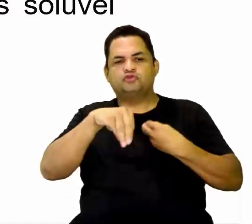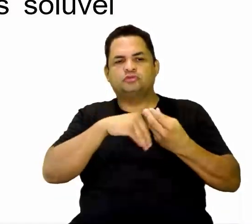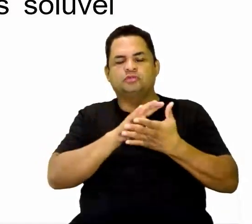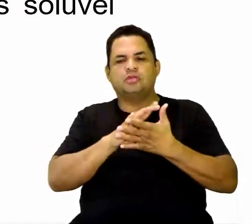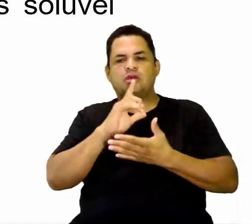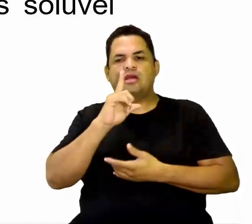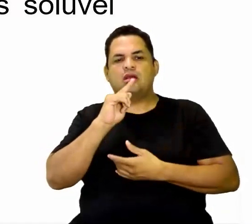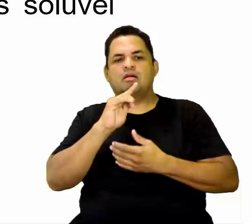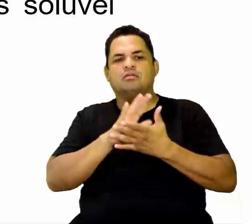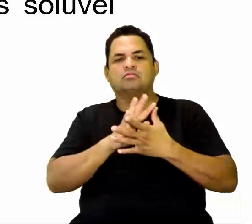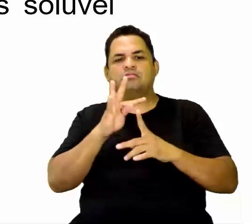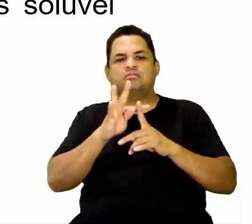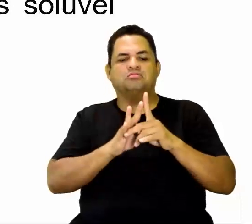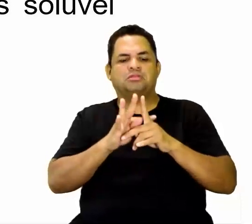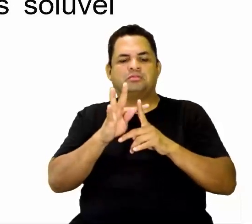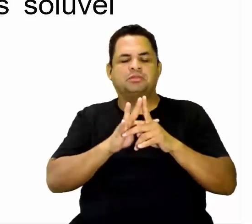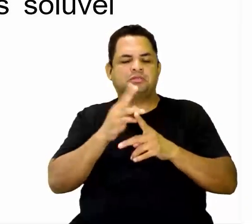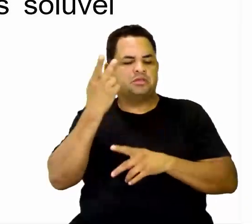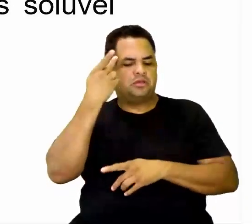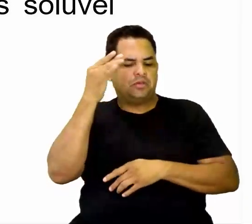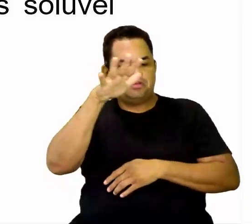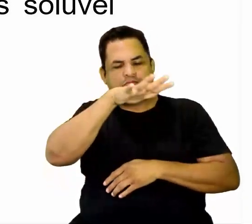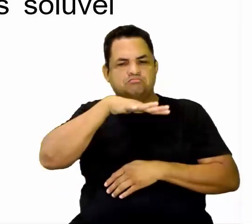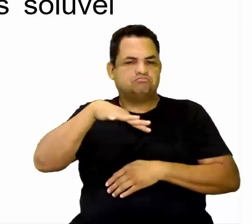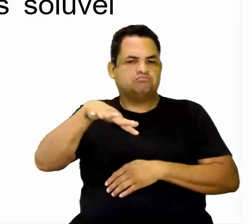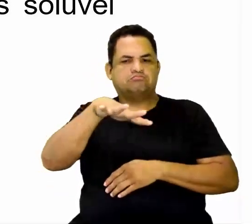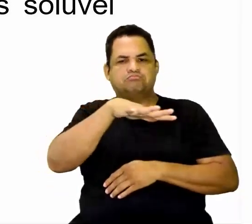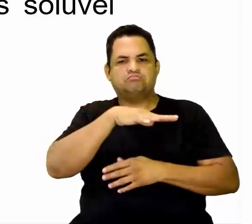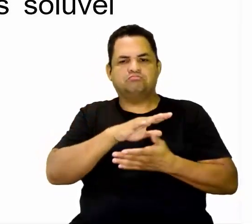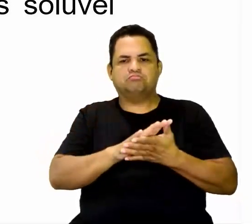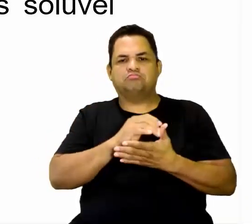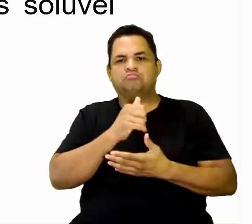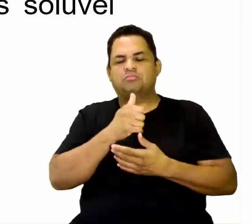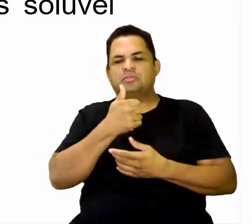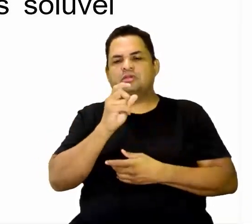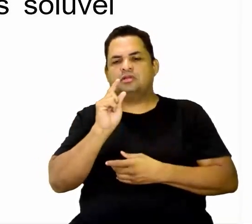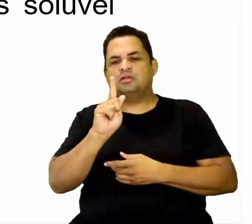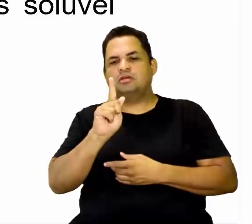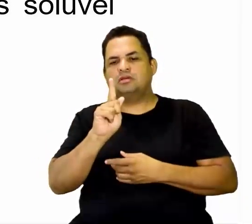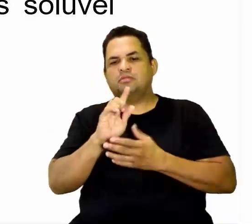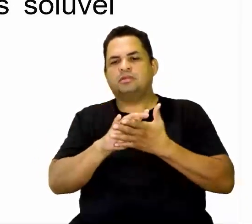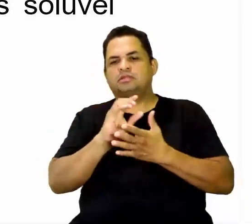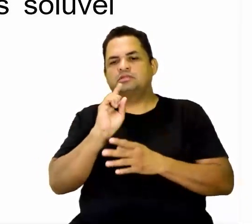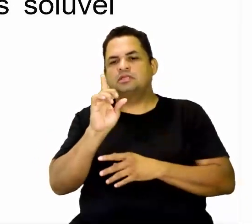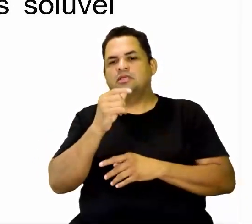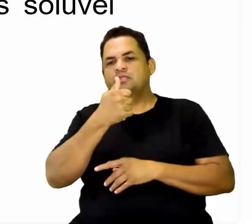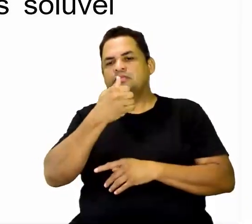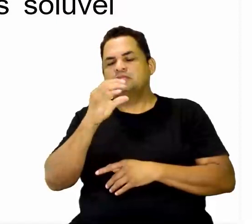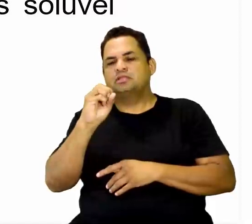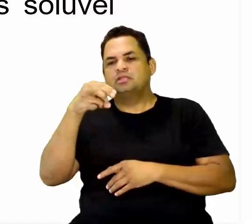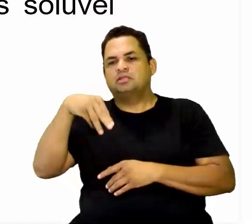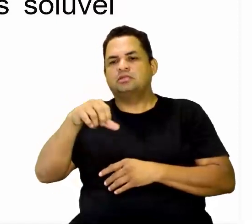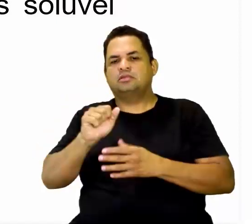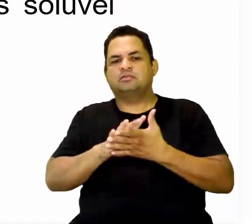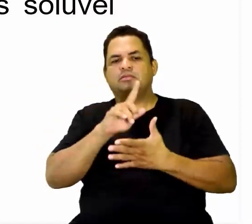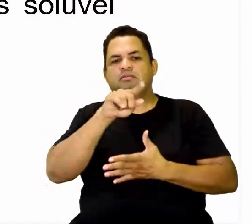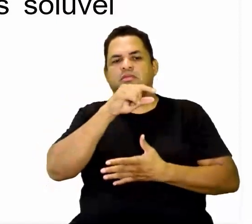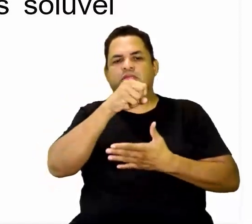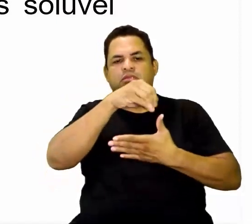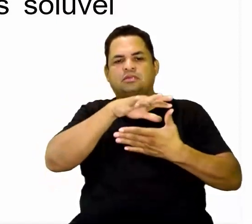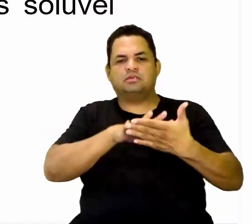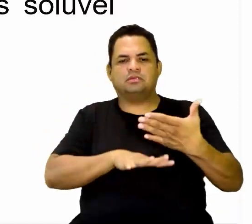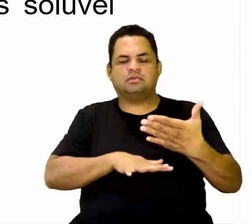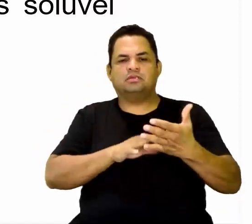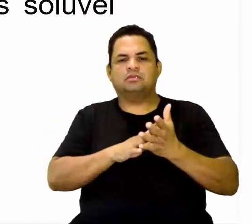a temperatura ambiente, em gramas por 100 mililitros. Assinale a